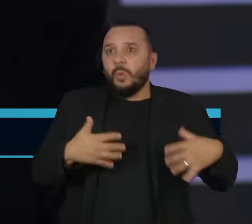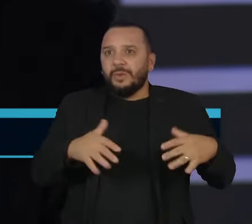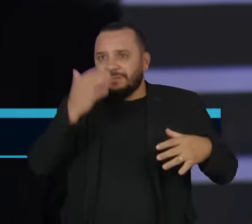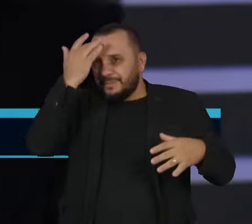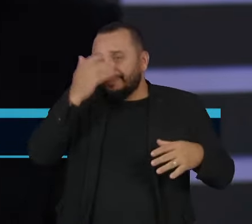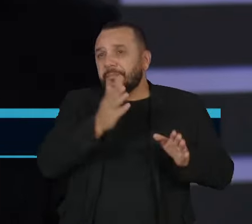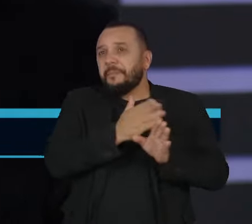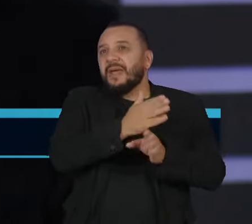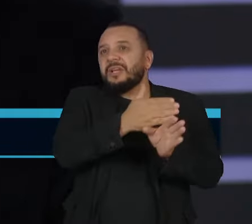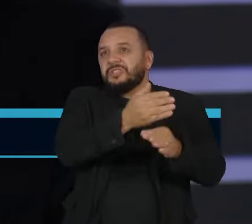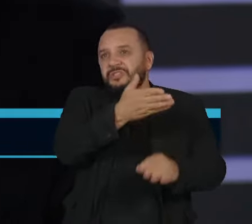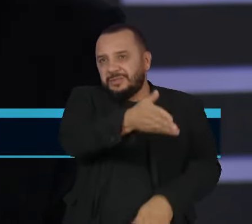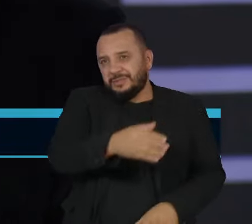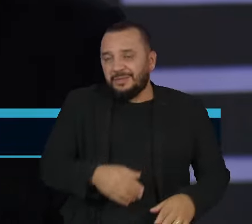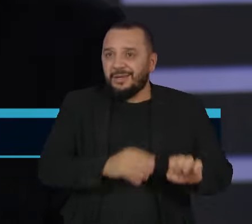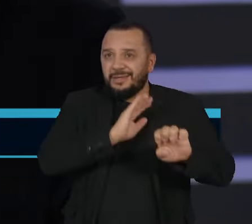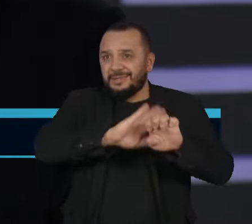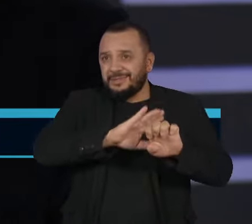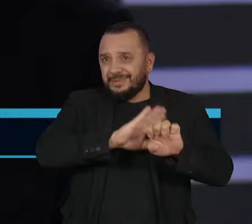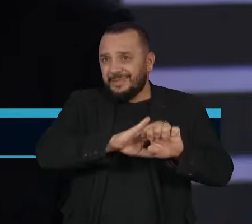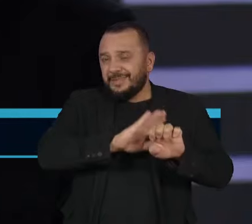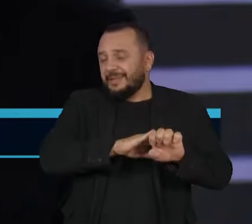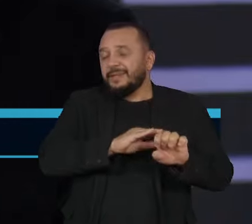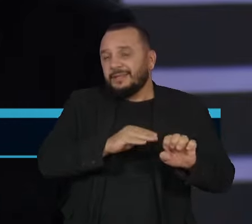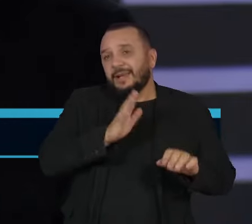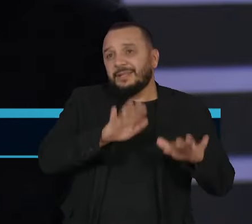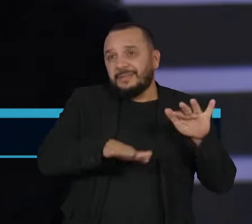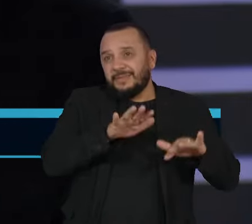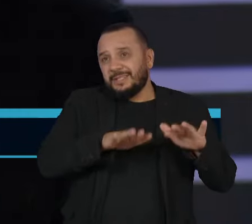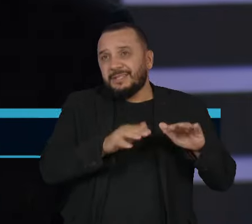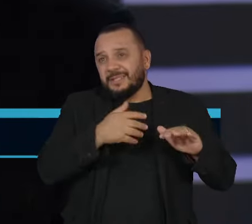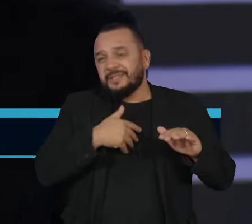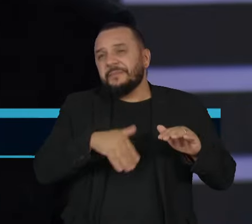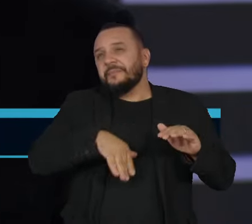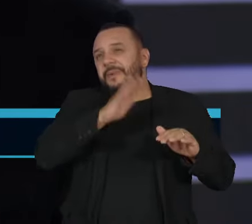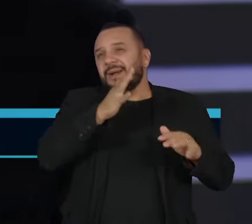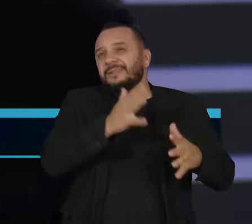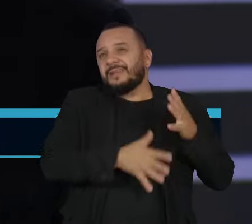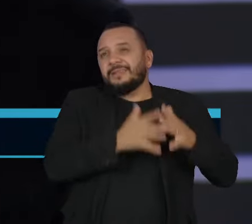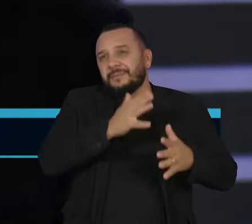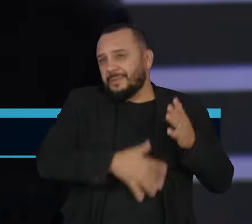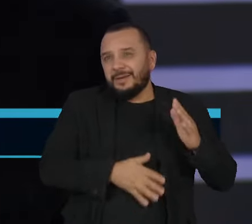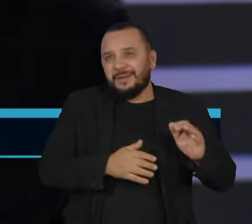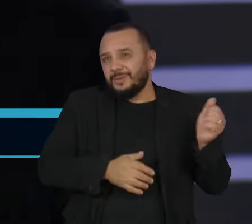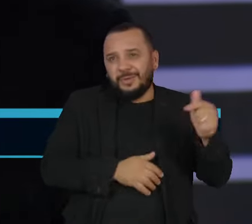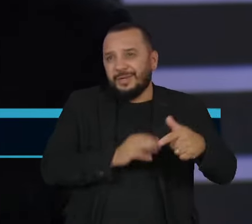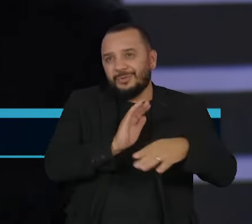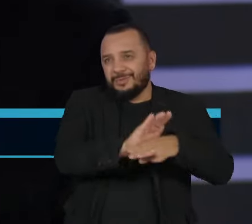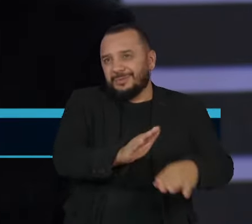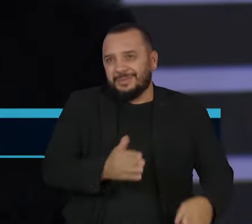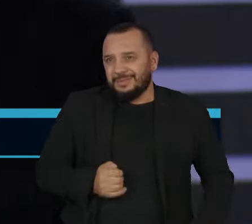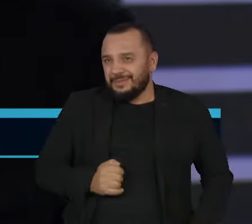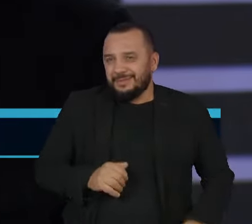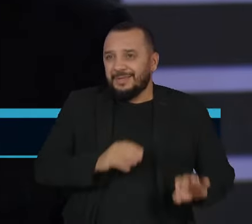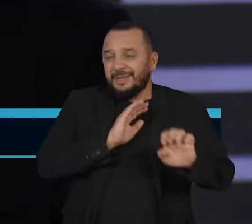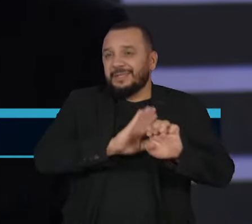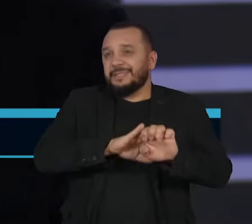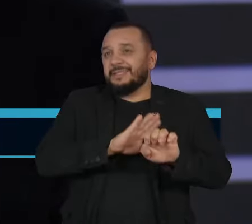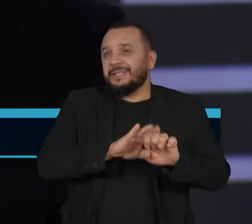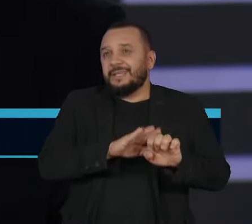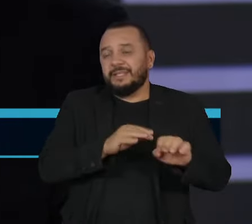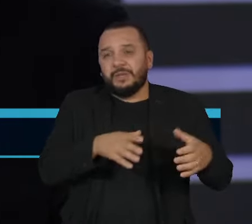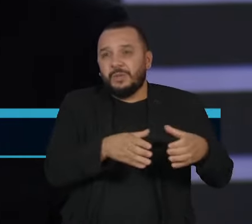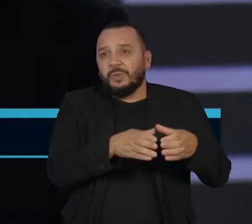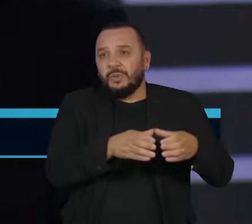esquerda identitária mais atrapalha do que ajuda, transforma a esquerda num clubinho obsessivo, certo? Isso já é falado há